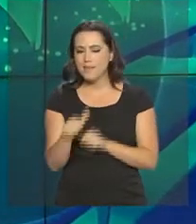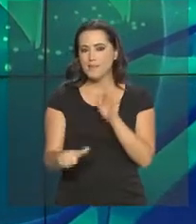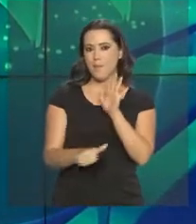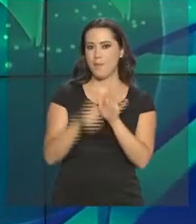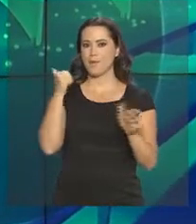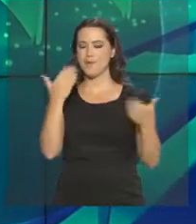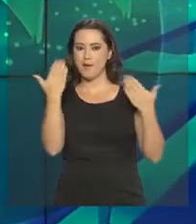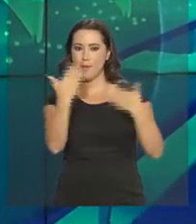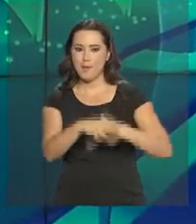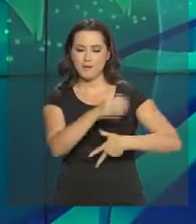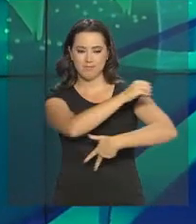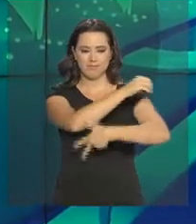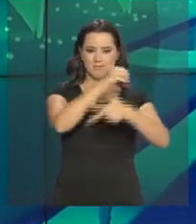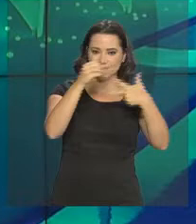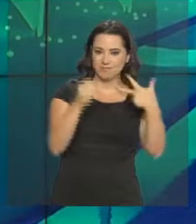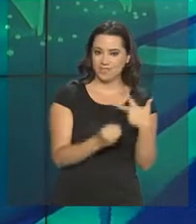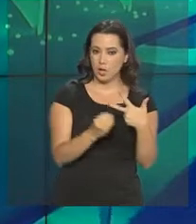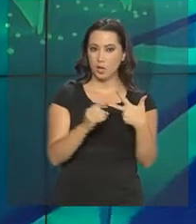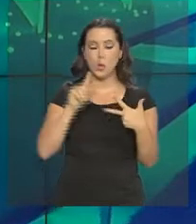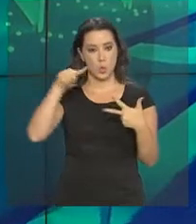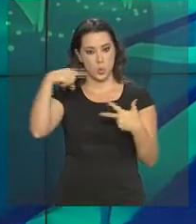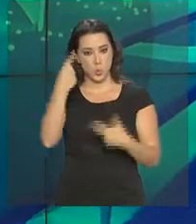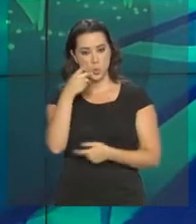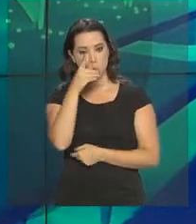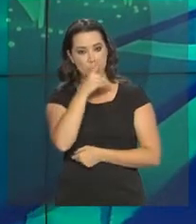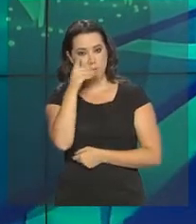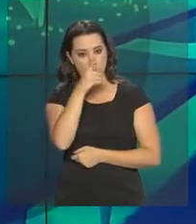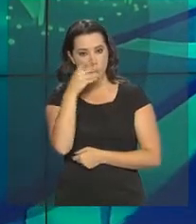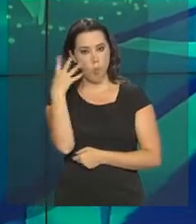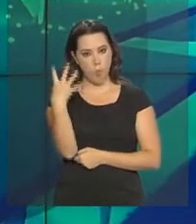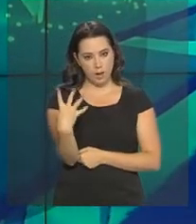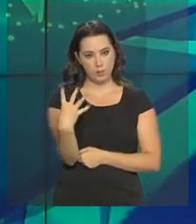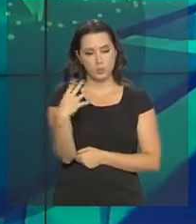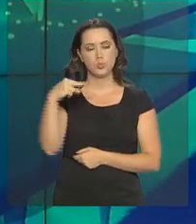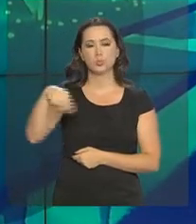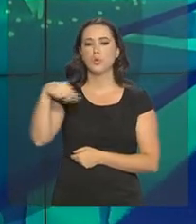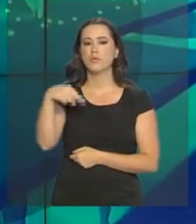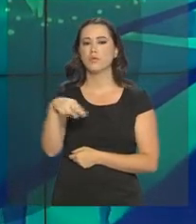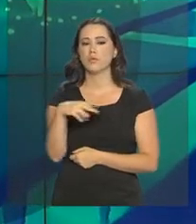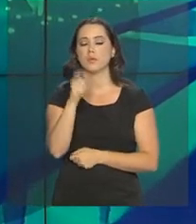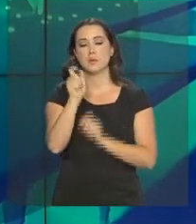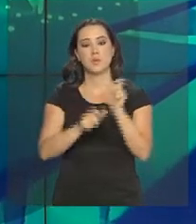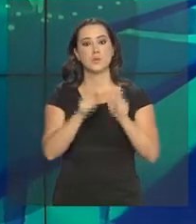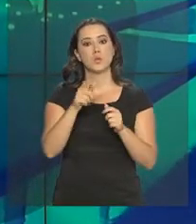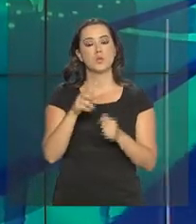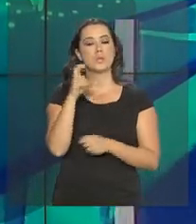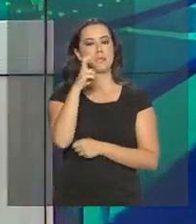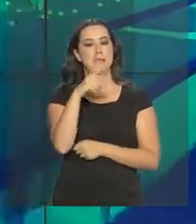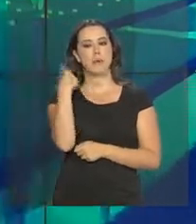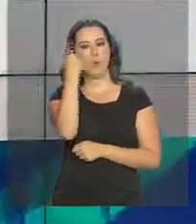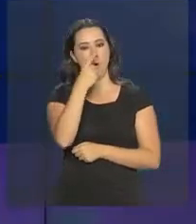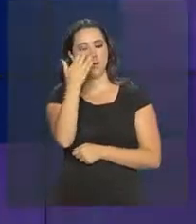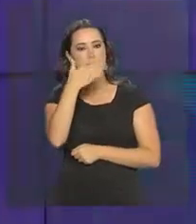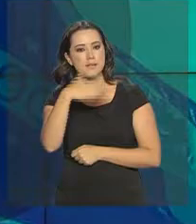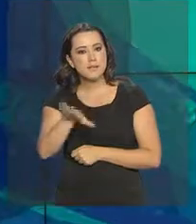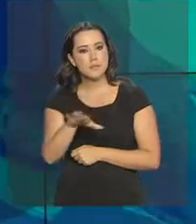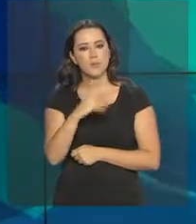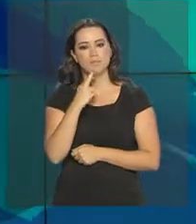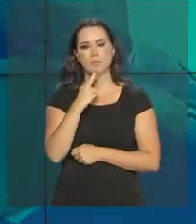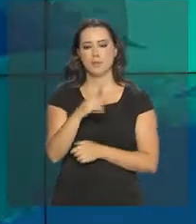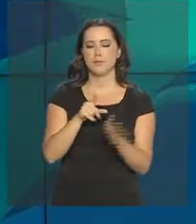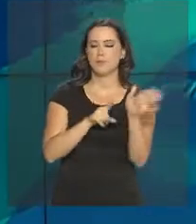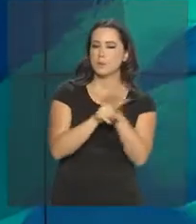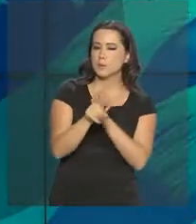nacional do ensino médio enem no próximo domingo dia 4 de novembro os estudantes terão cinco horas e meia para responder